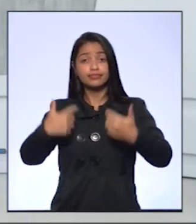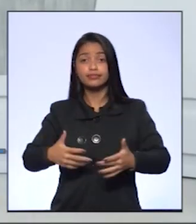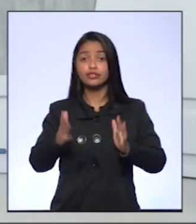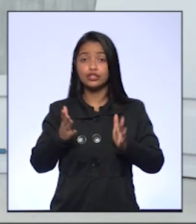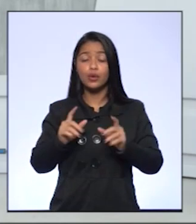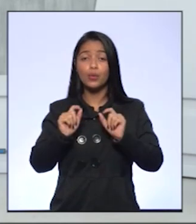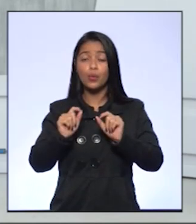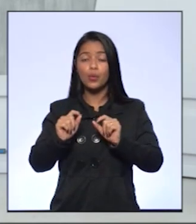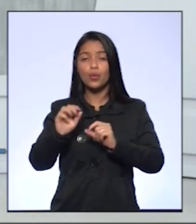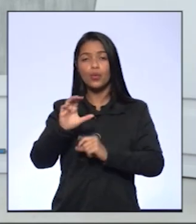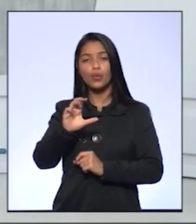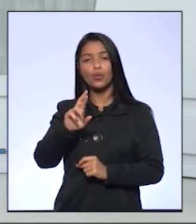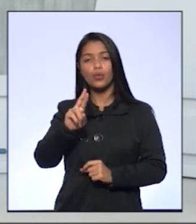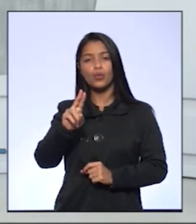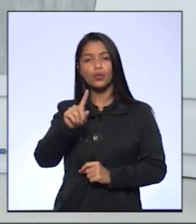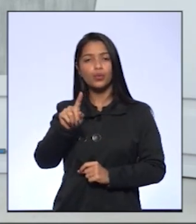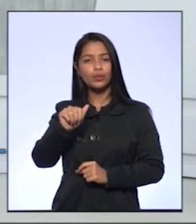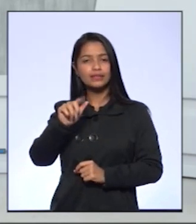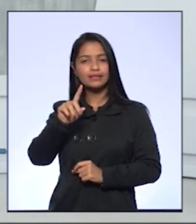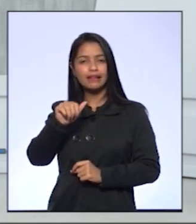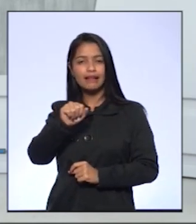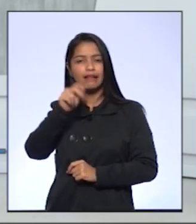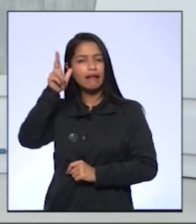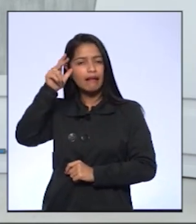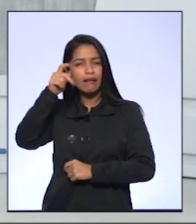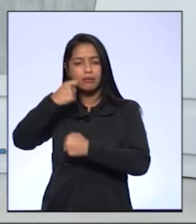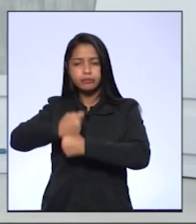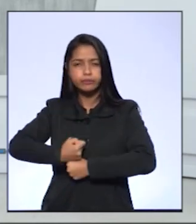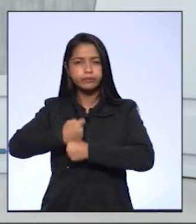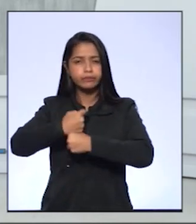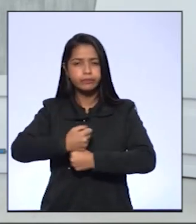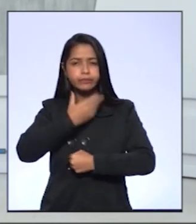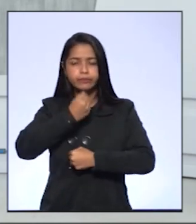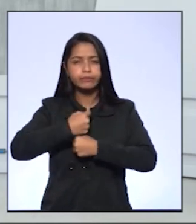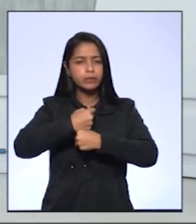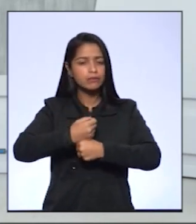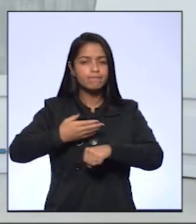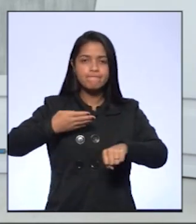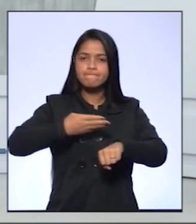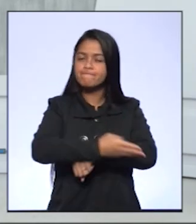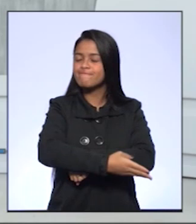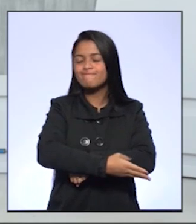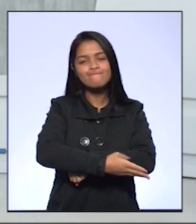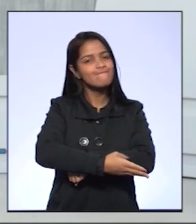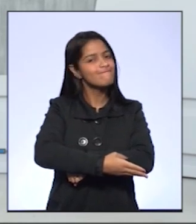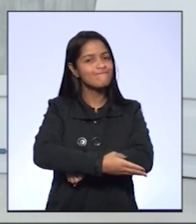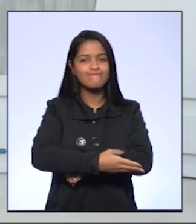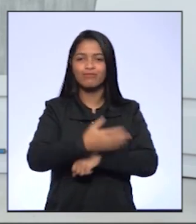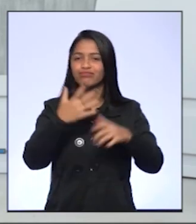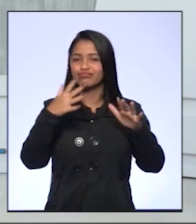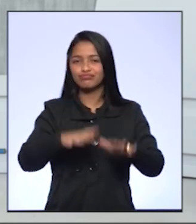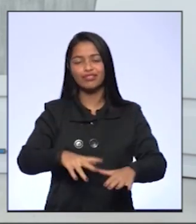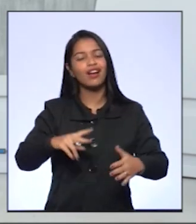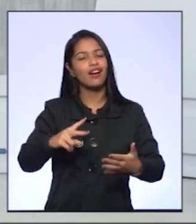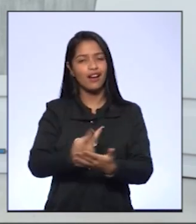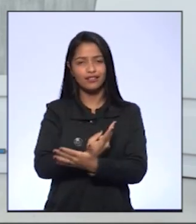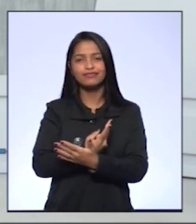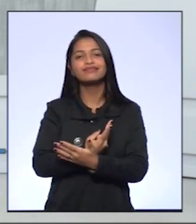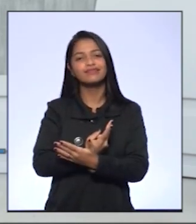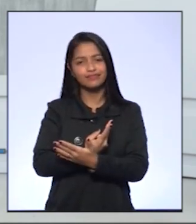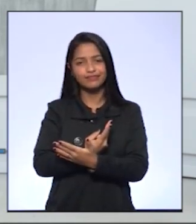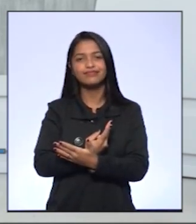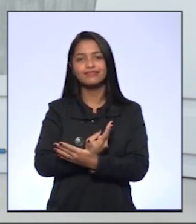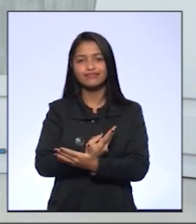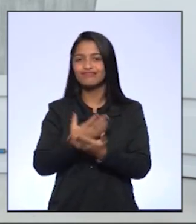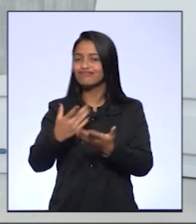né? As cruzadas representam uma gigantesca falha no objetivo principal. Mano, as cruzadas não deram certo. As cruzadas representam um evento